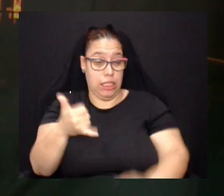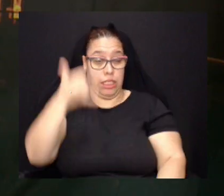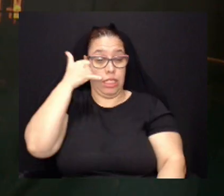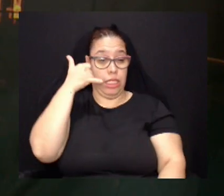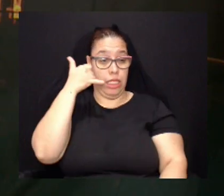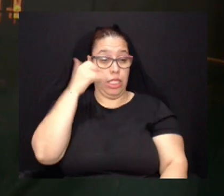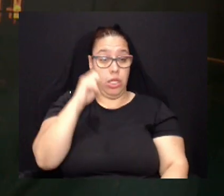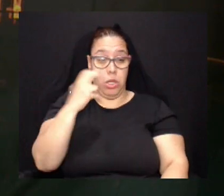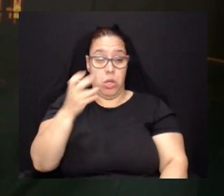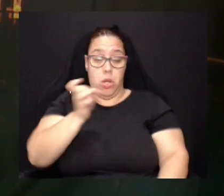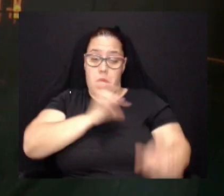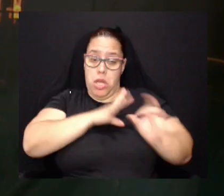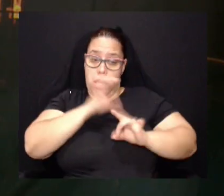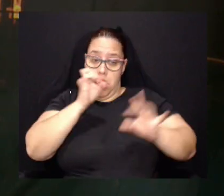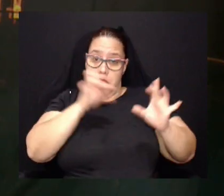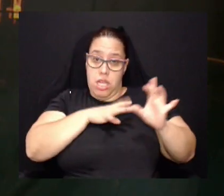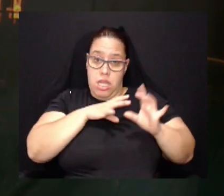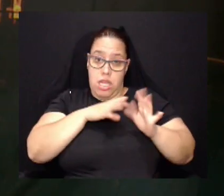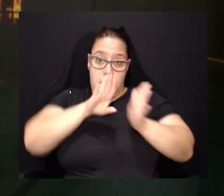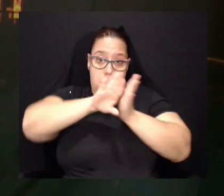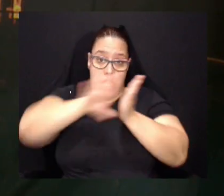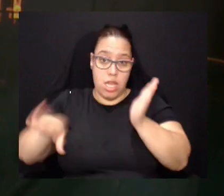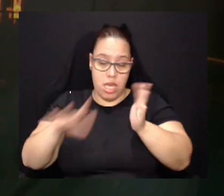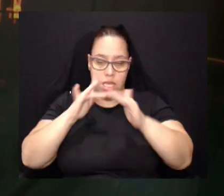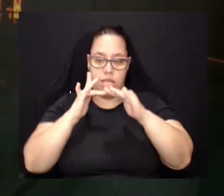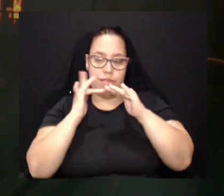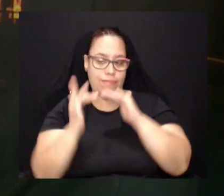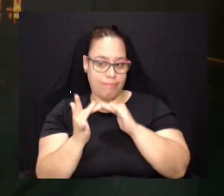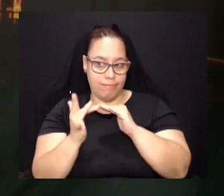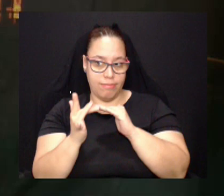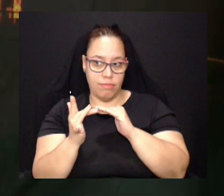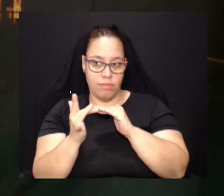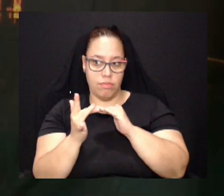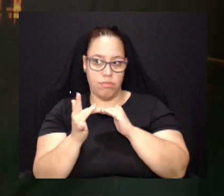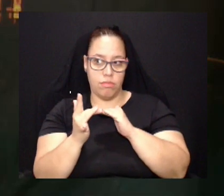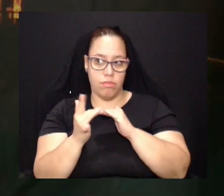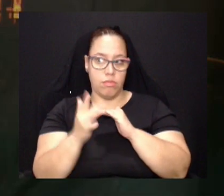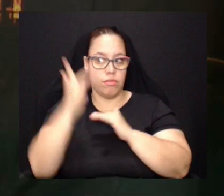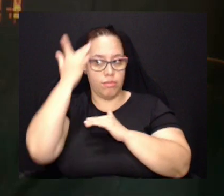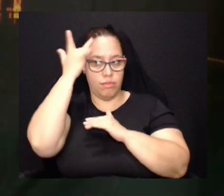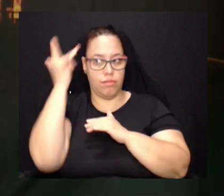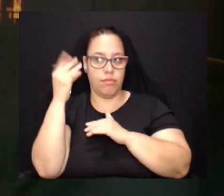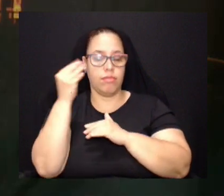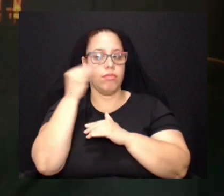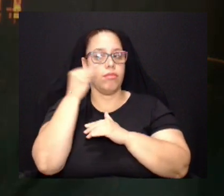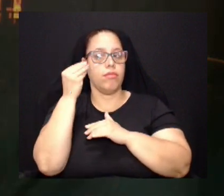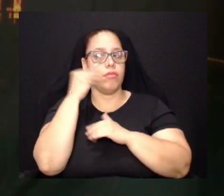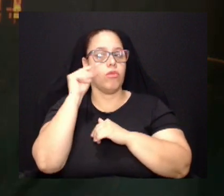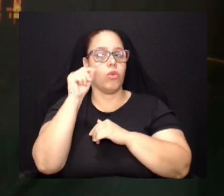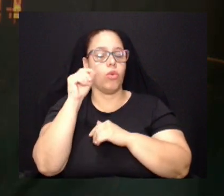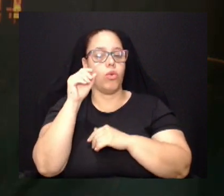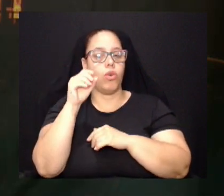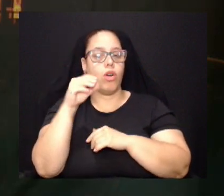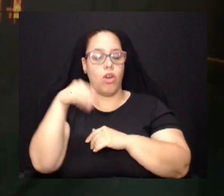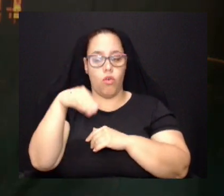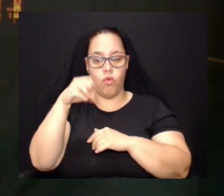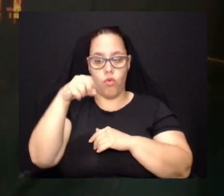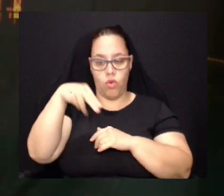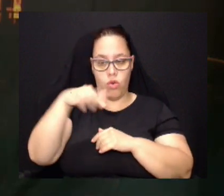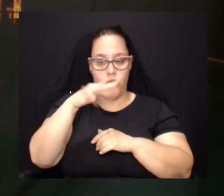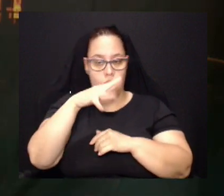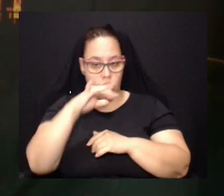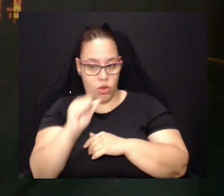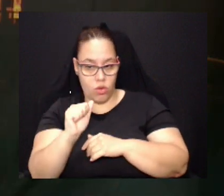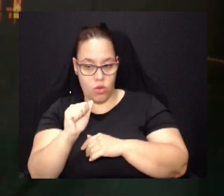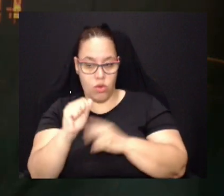pânico de ser excluído das redes sociais? A gente amanhã vai tentar desvendar o que é a monofobia, o FOMO